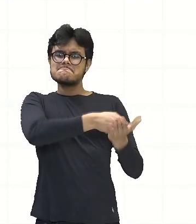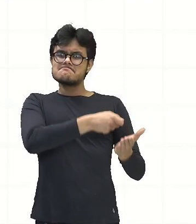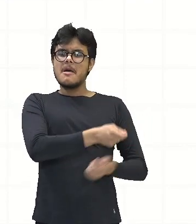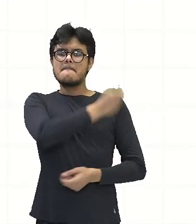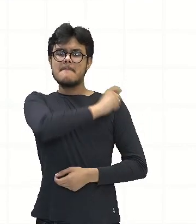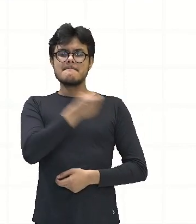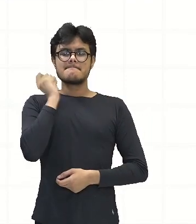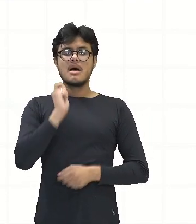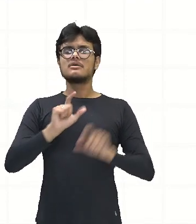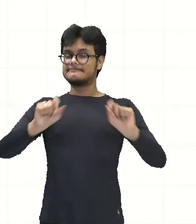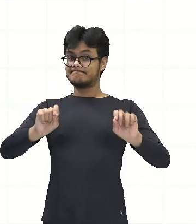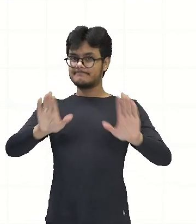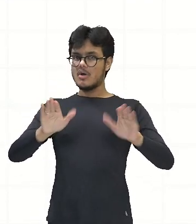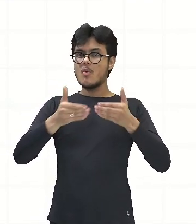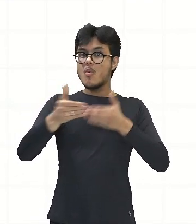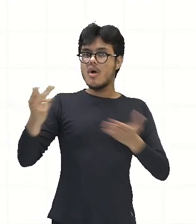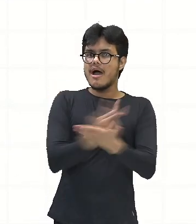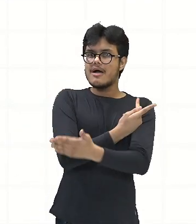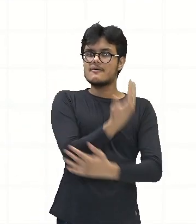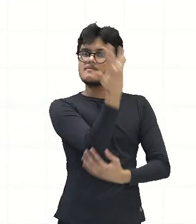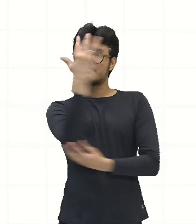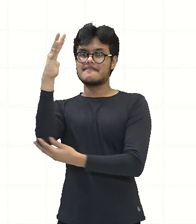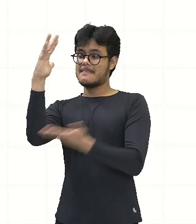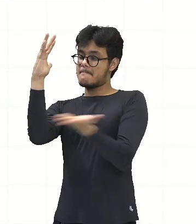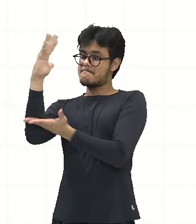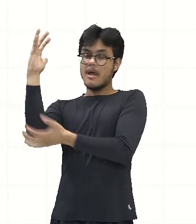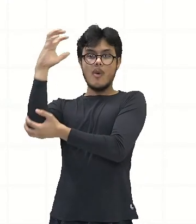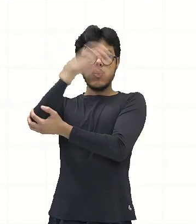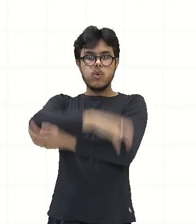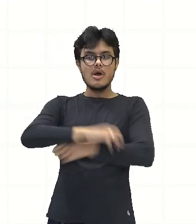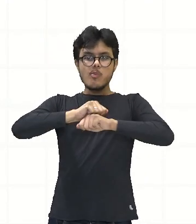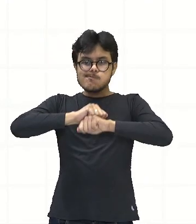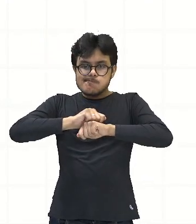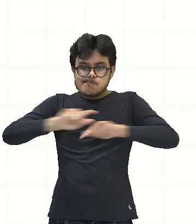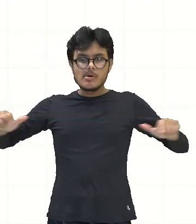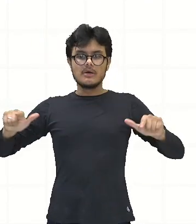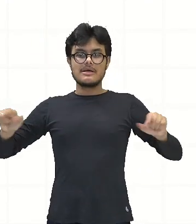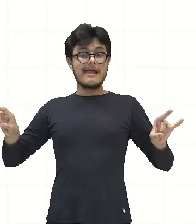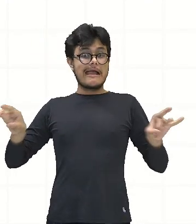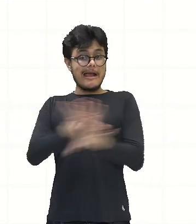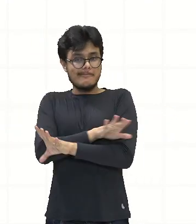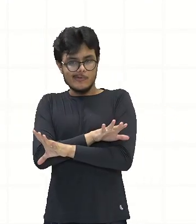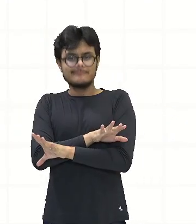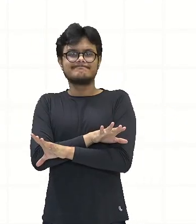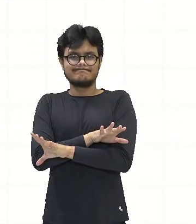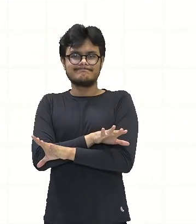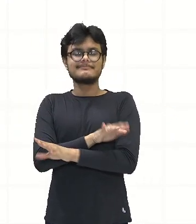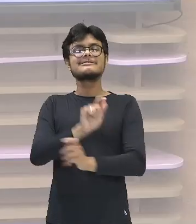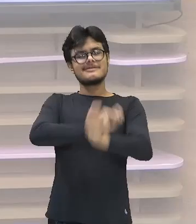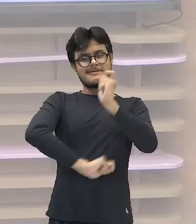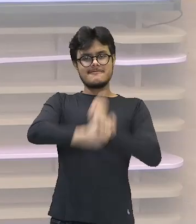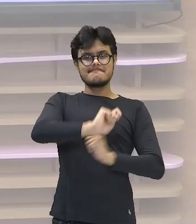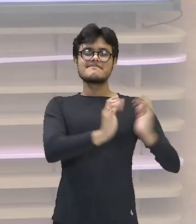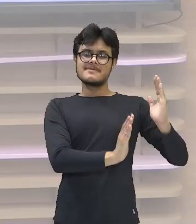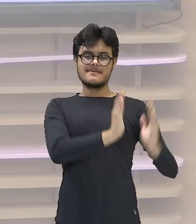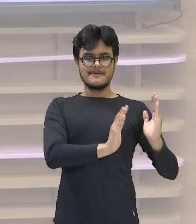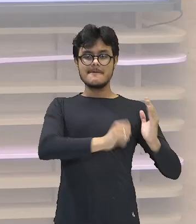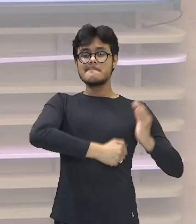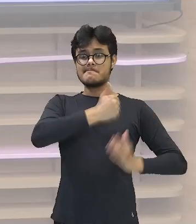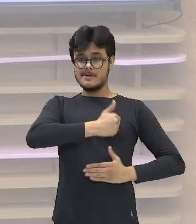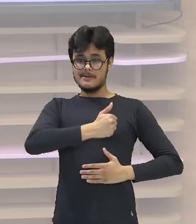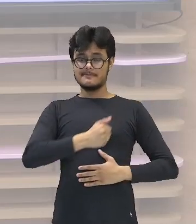do pau-brasil, que a gente vai falar neste primeiro momento da economia aí